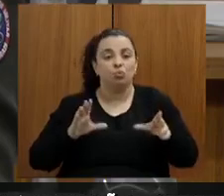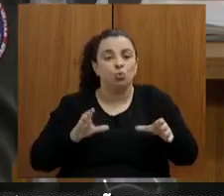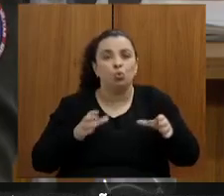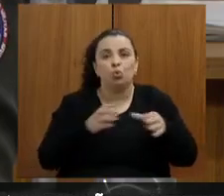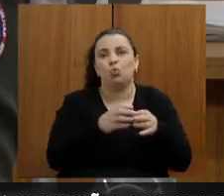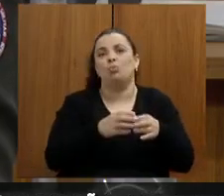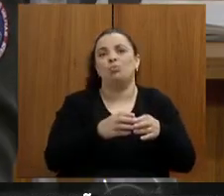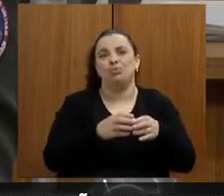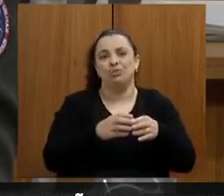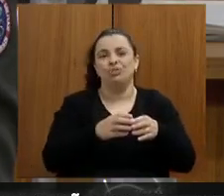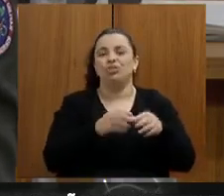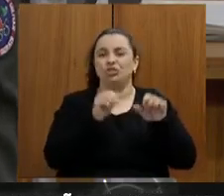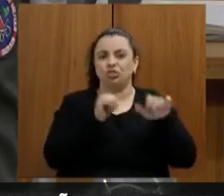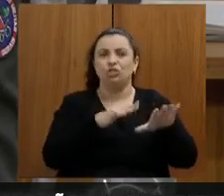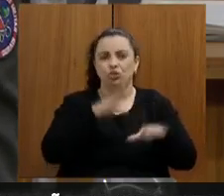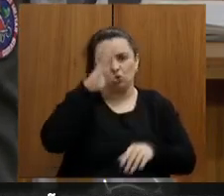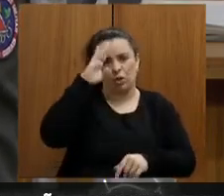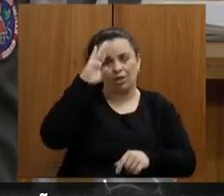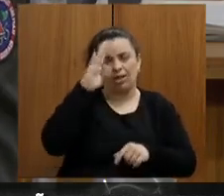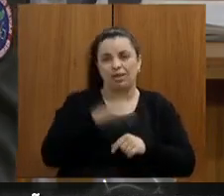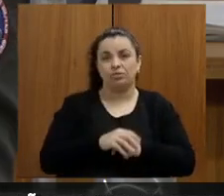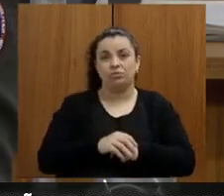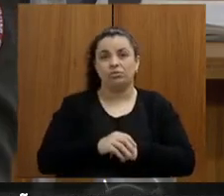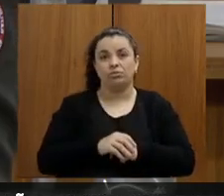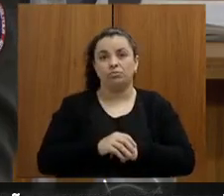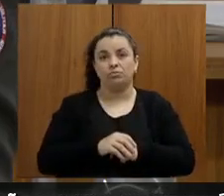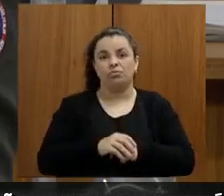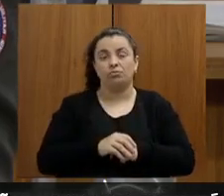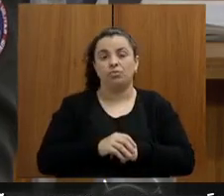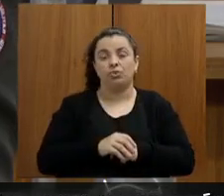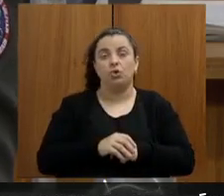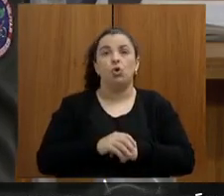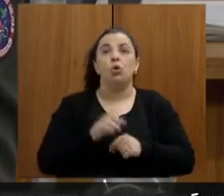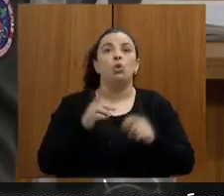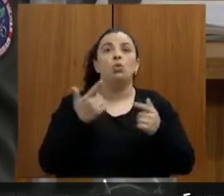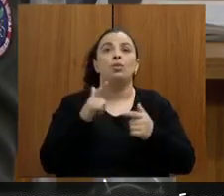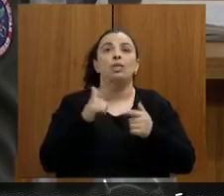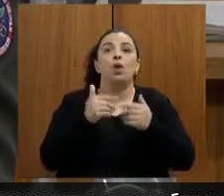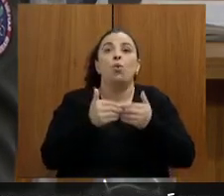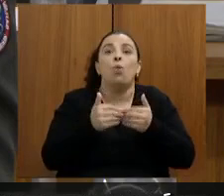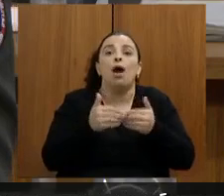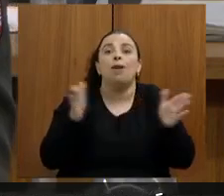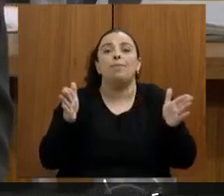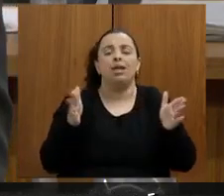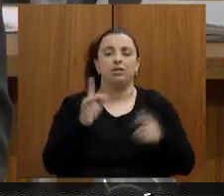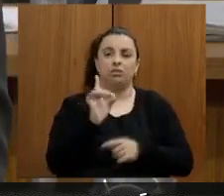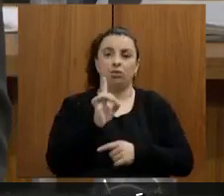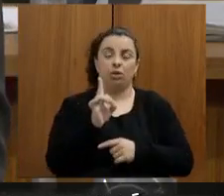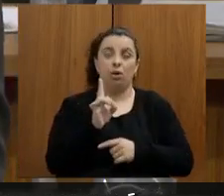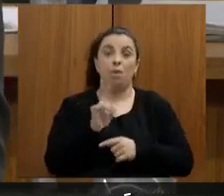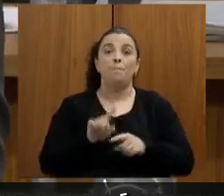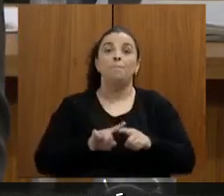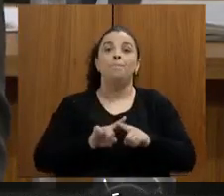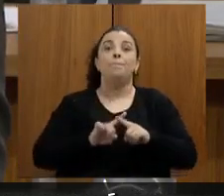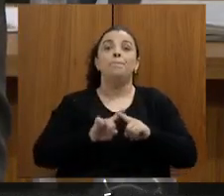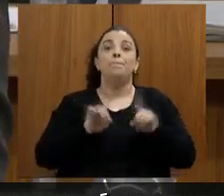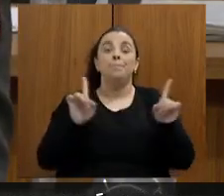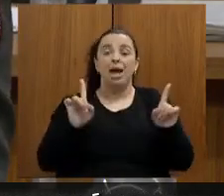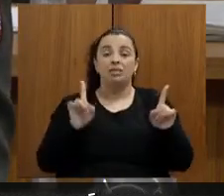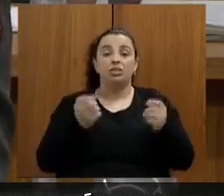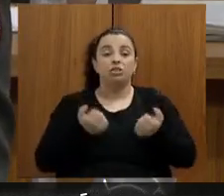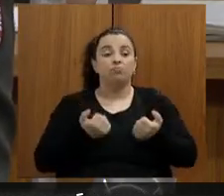temos ampliação no número de efetivo considerando Janeiro a Dezembro o que nós estamos fazendo é